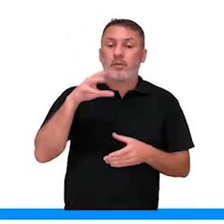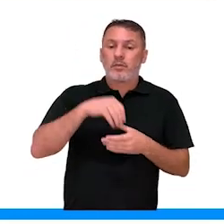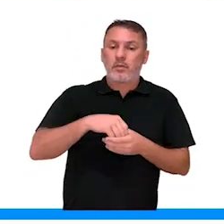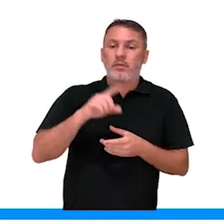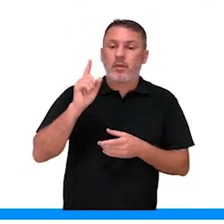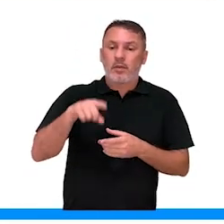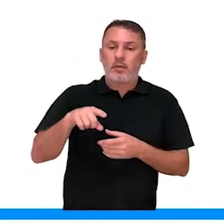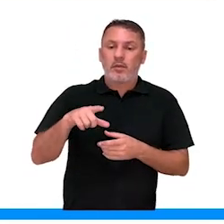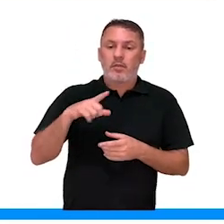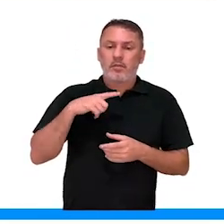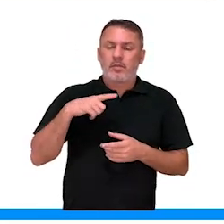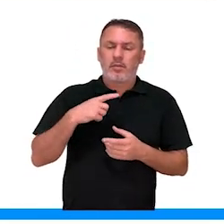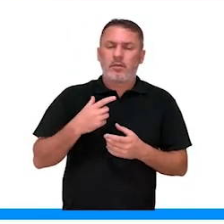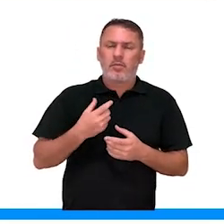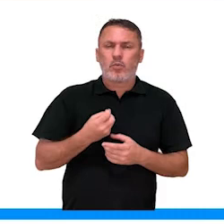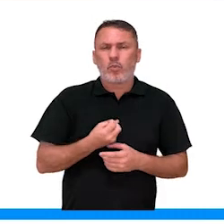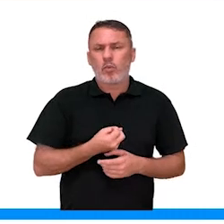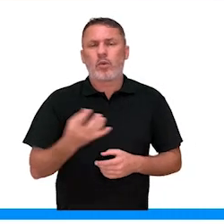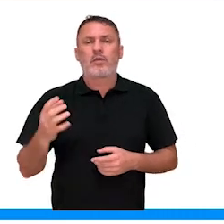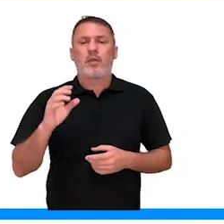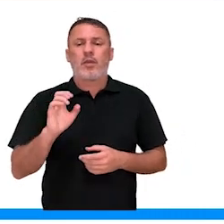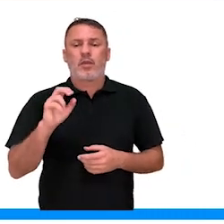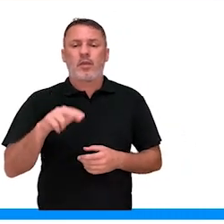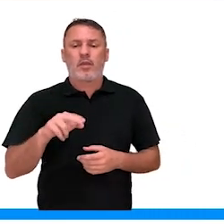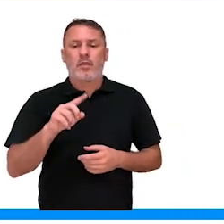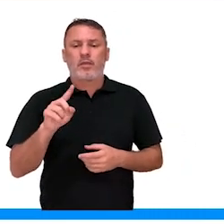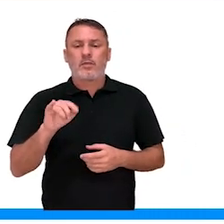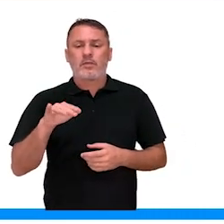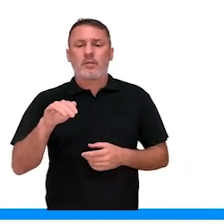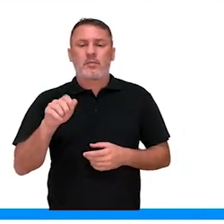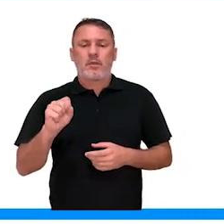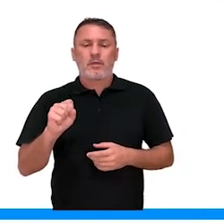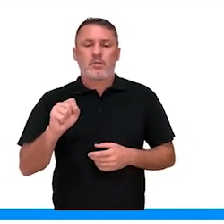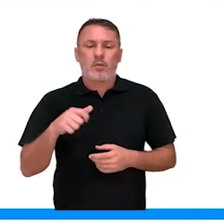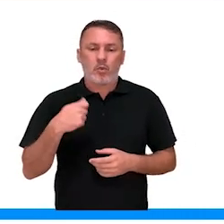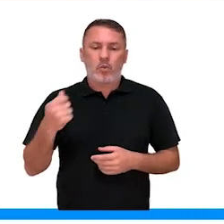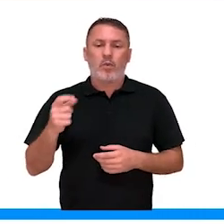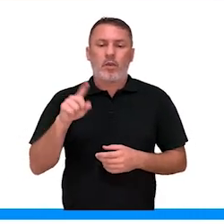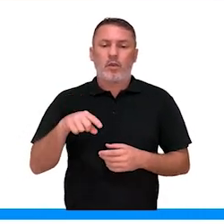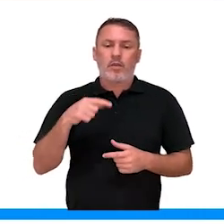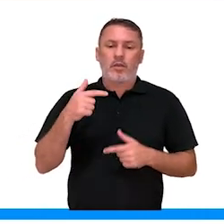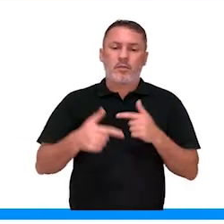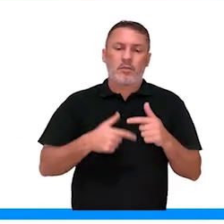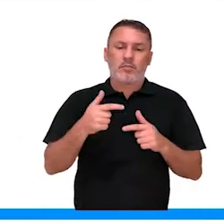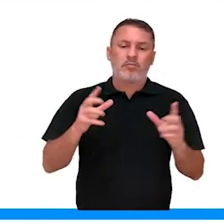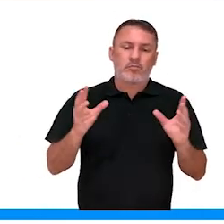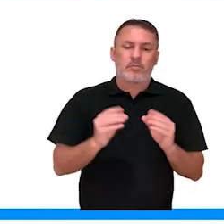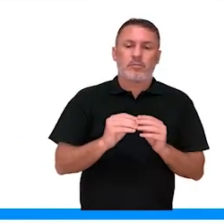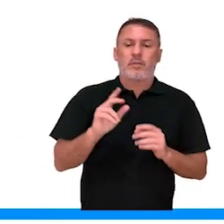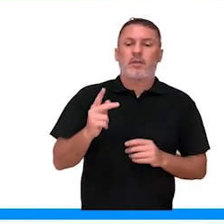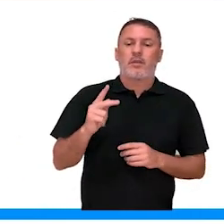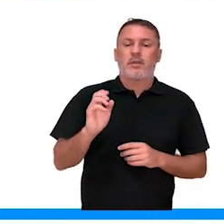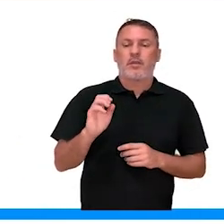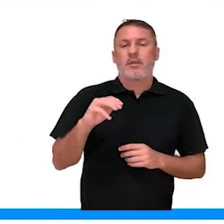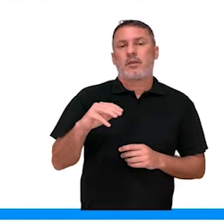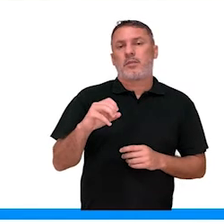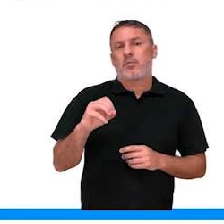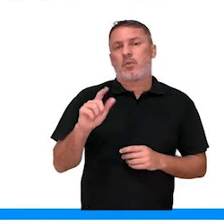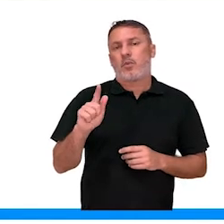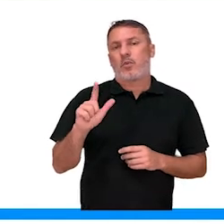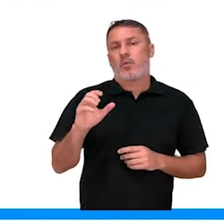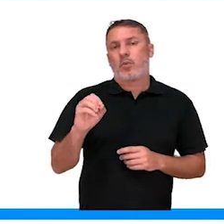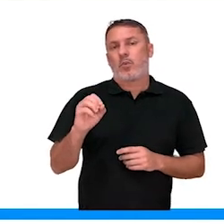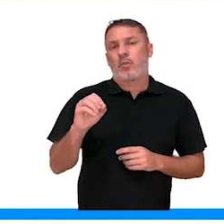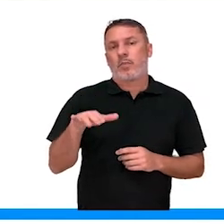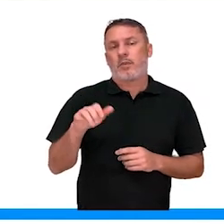vai entrar na constituição de muitas enzimas, que têm funções extremamente importantes no nosso corpo.